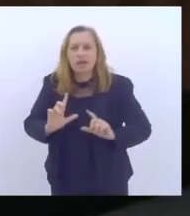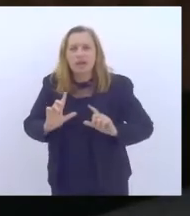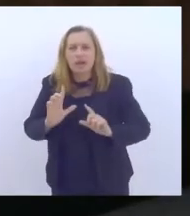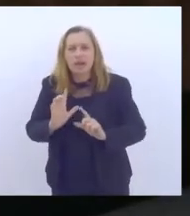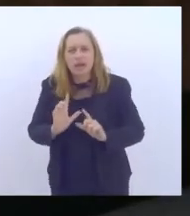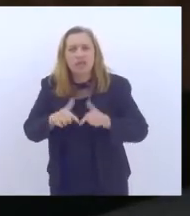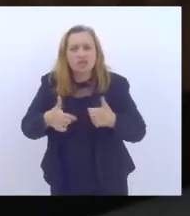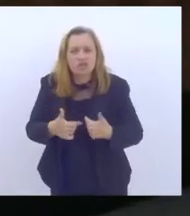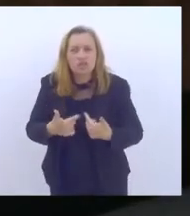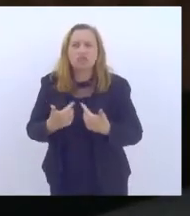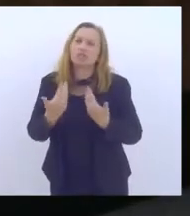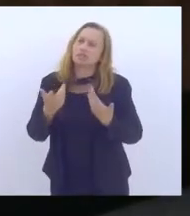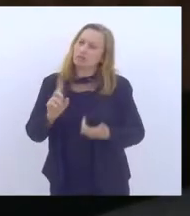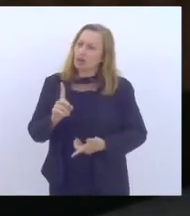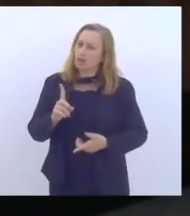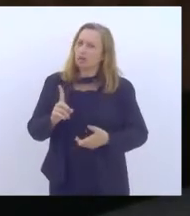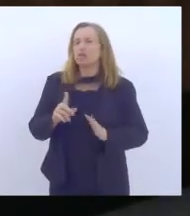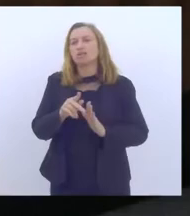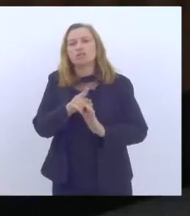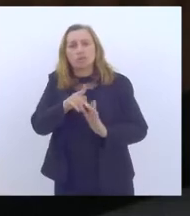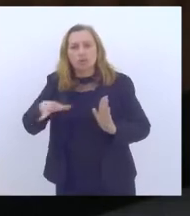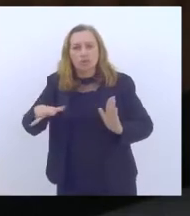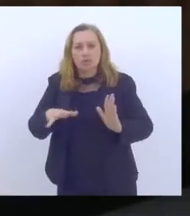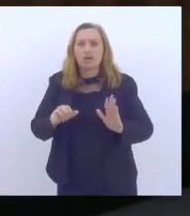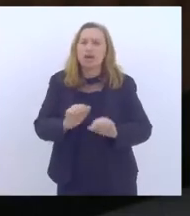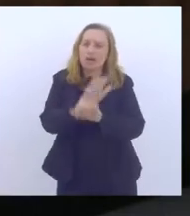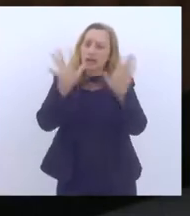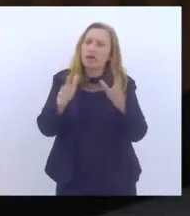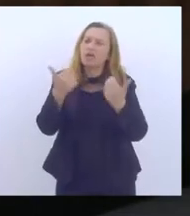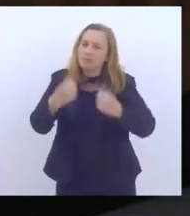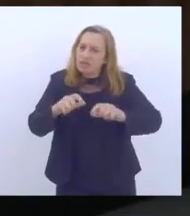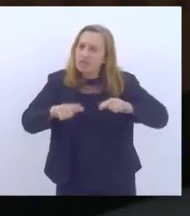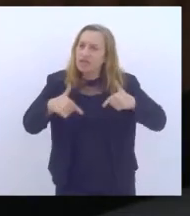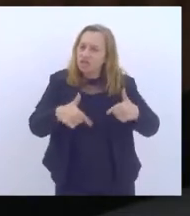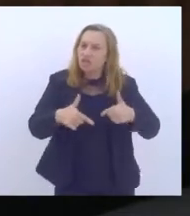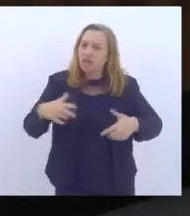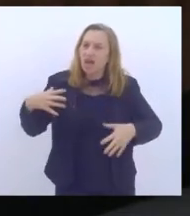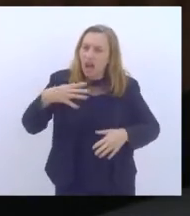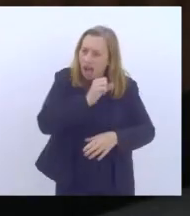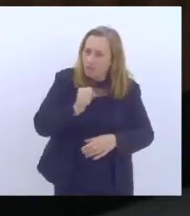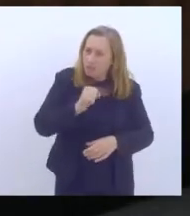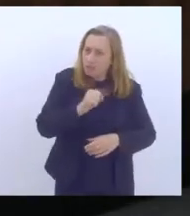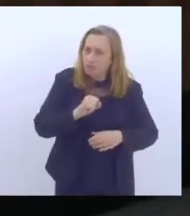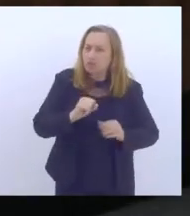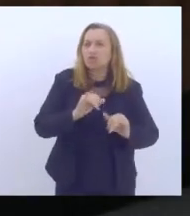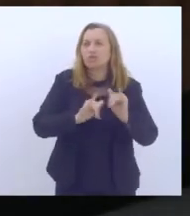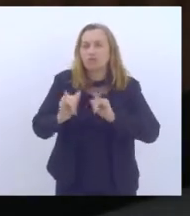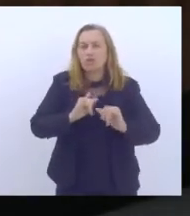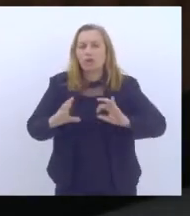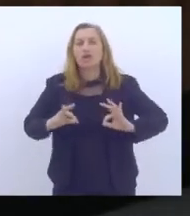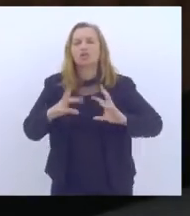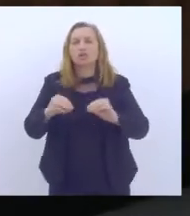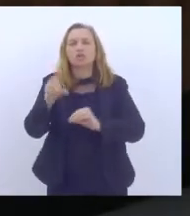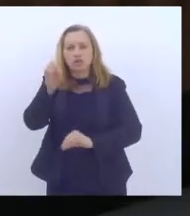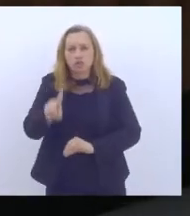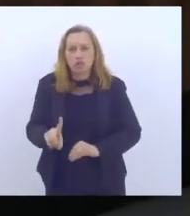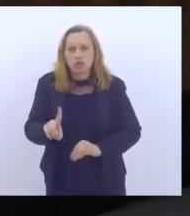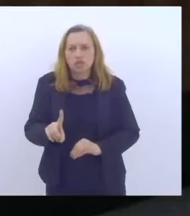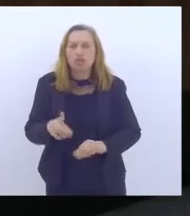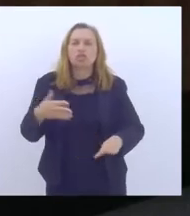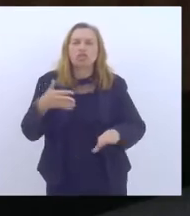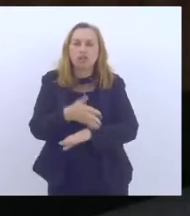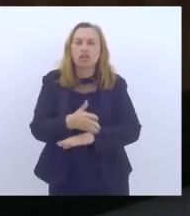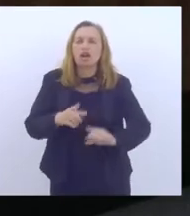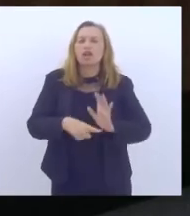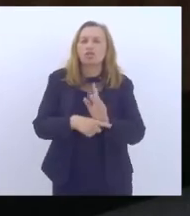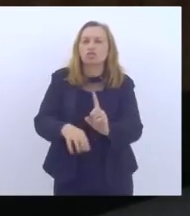não então esse protocolo é claro tem que atender tem que priorizar tem que informar todos os direitos tem que